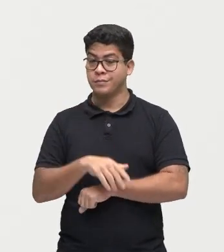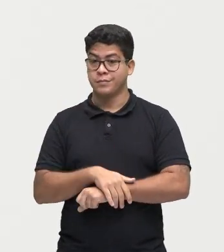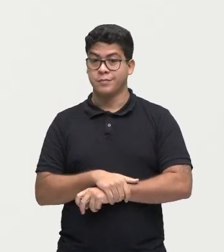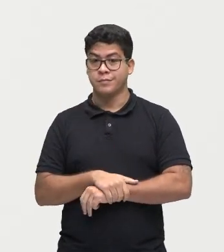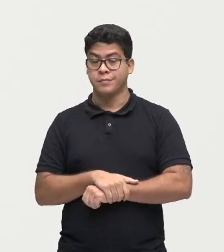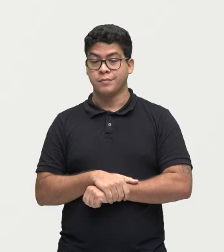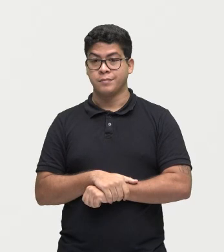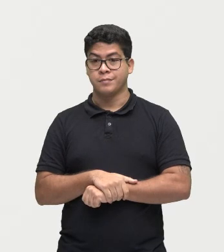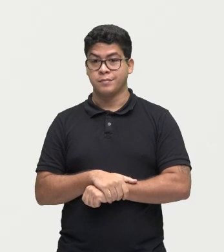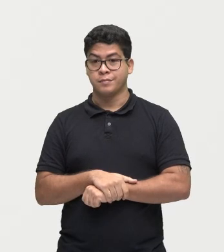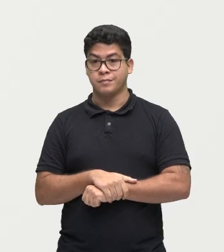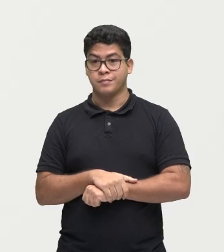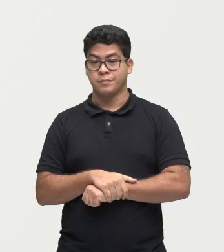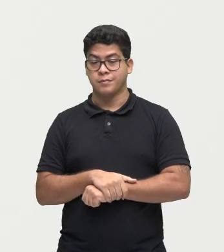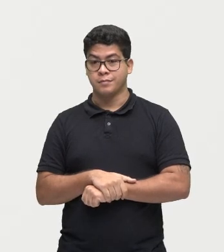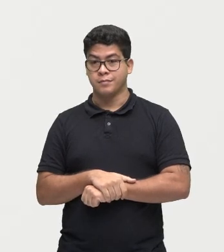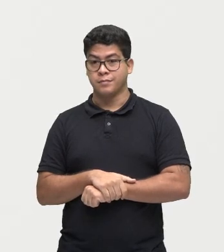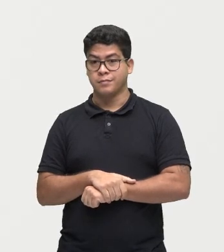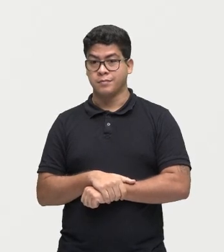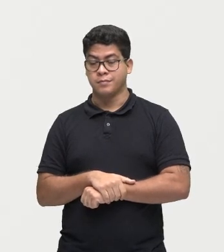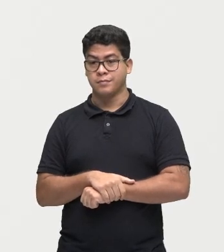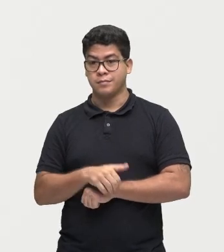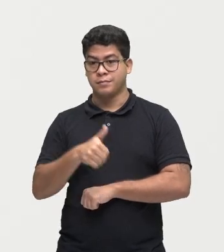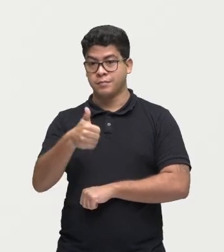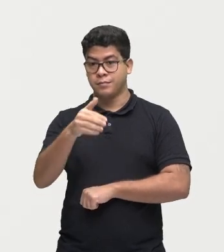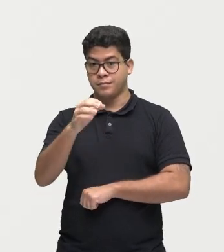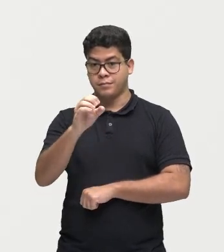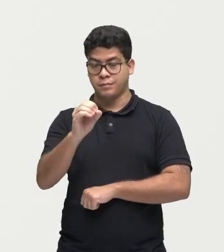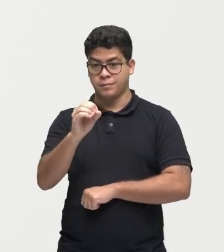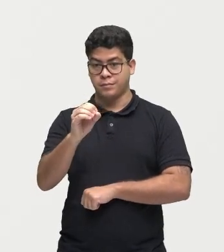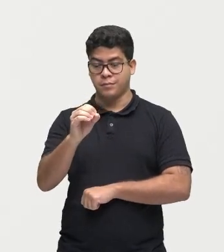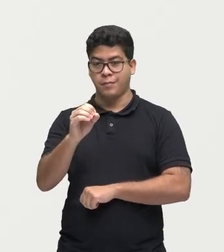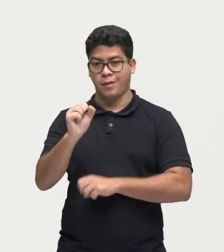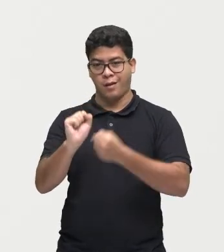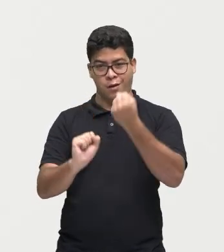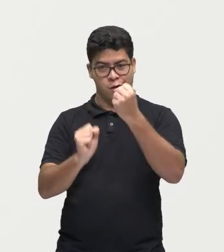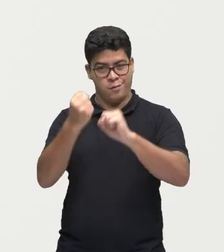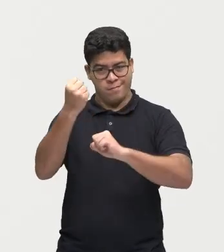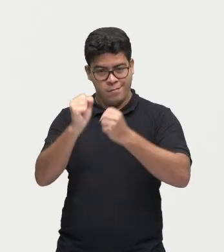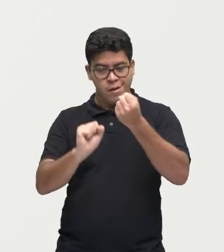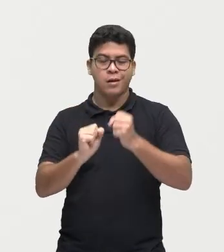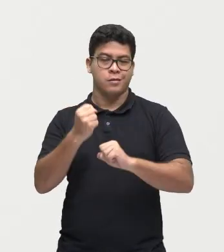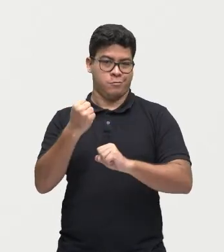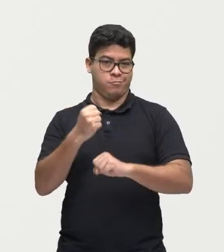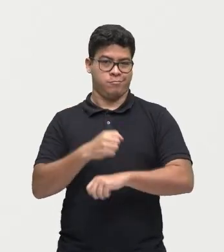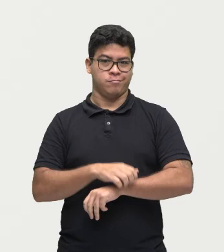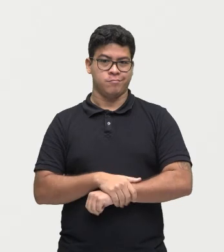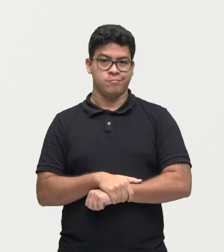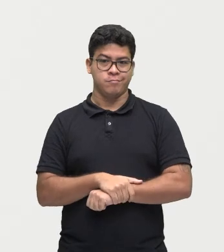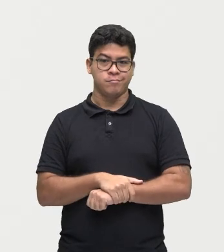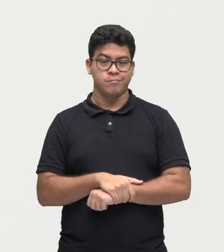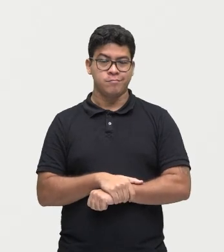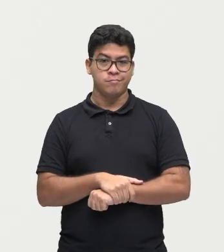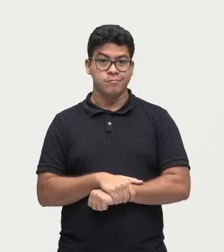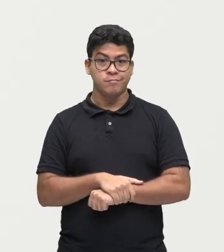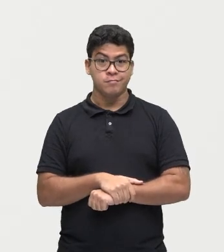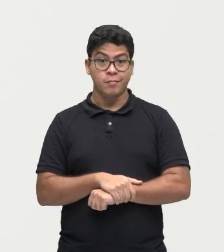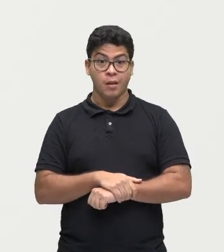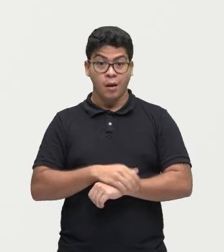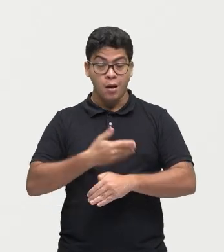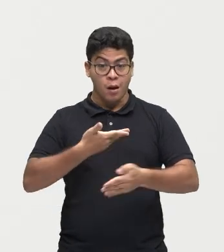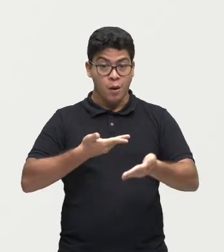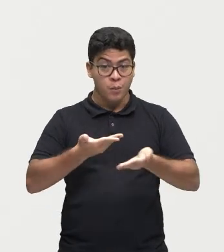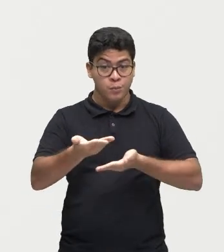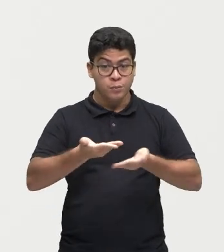é aqui, ó. Serão necessárias 10 máquinas para produzir